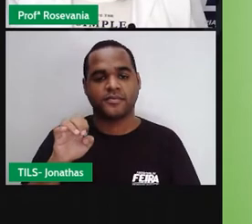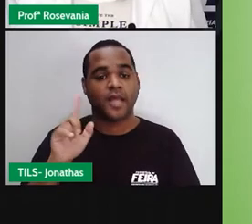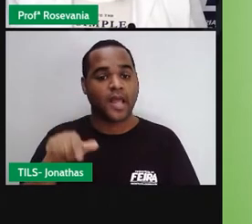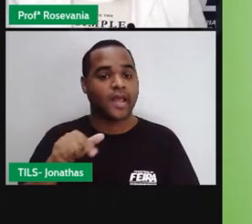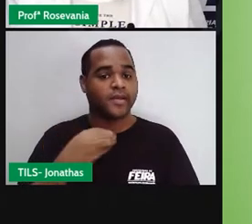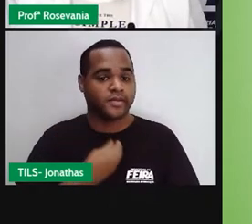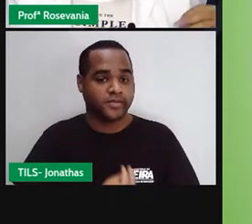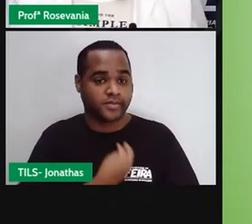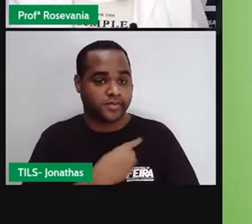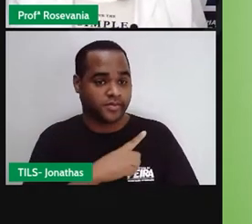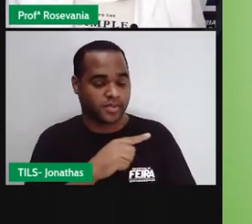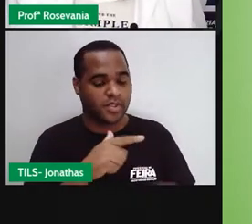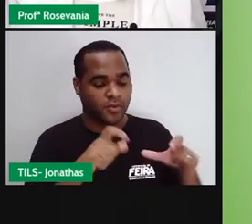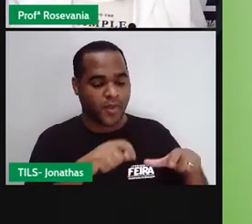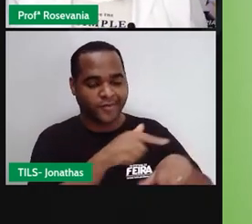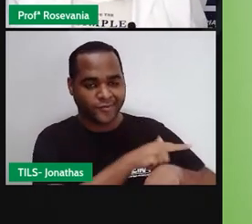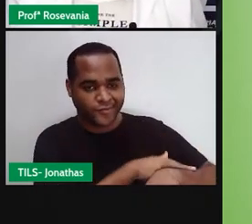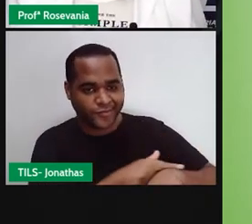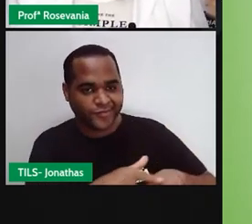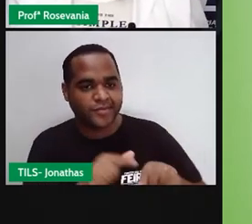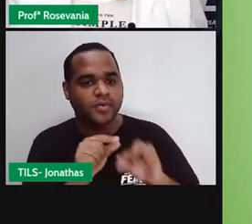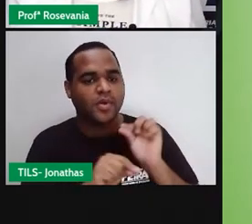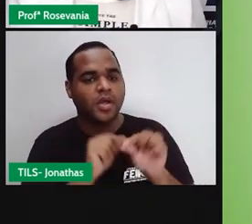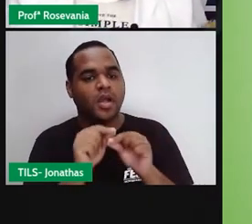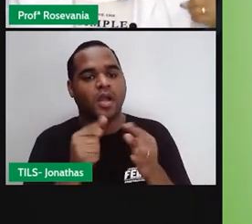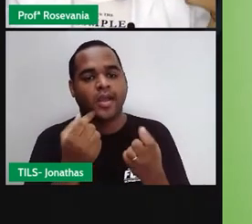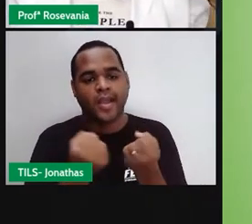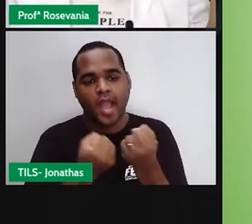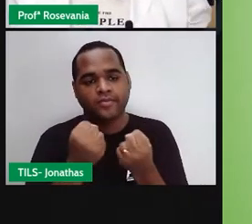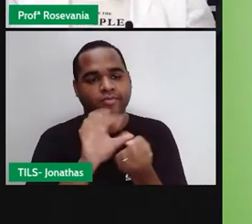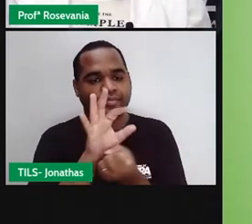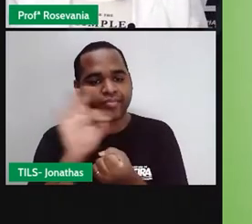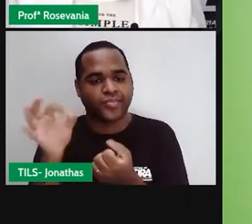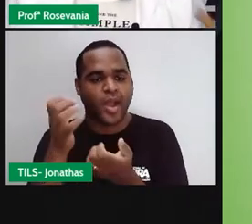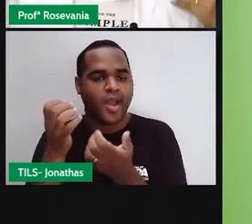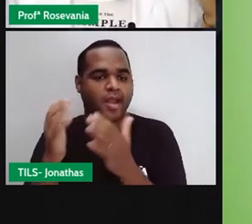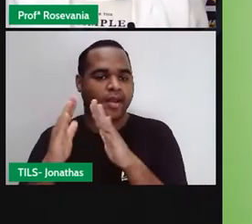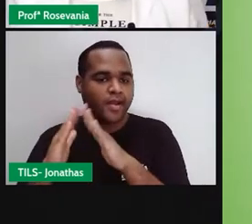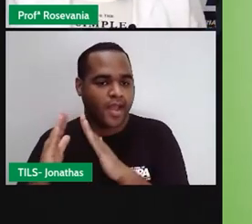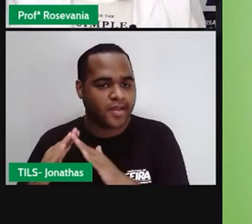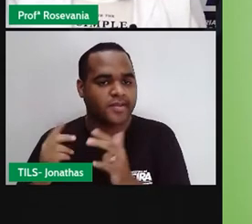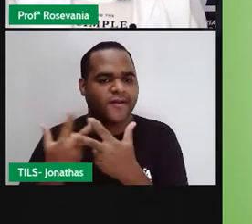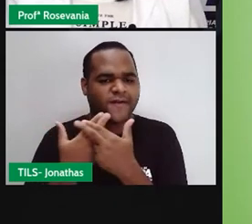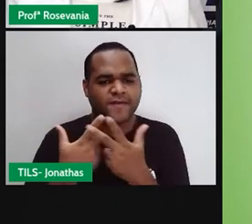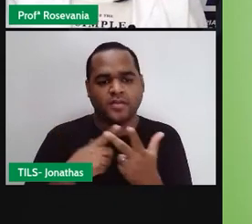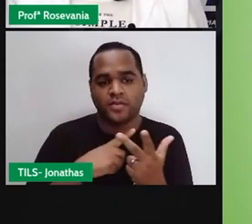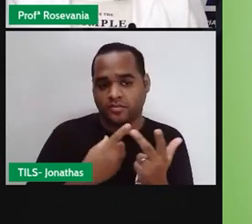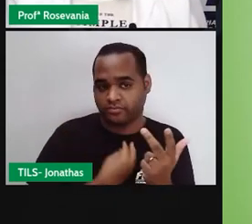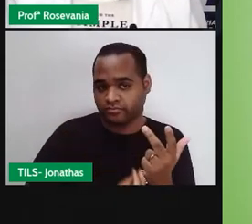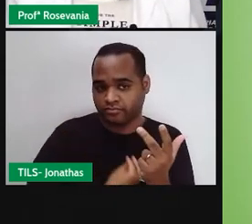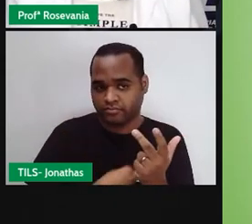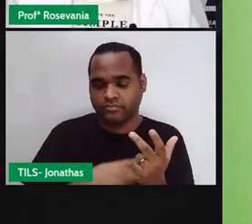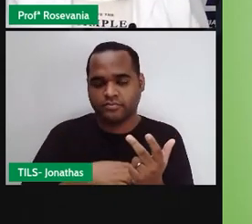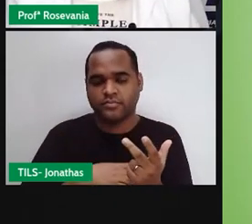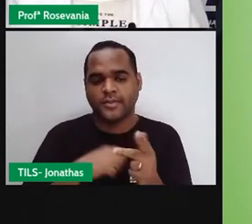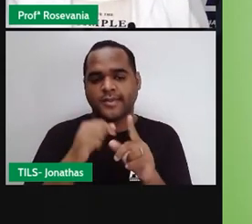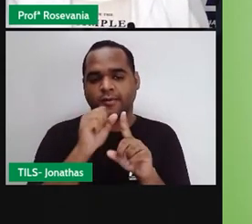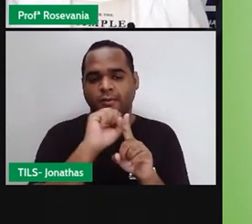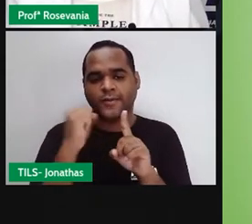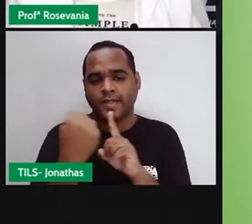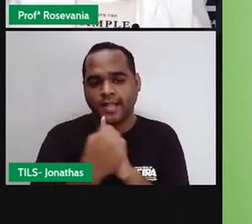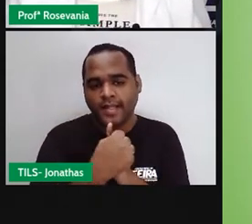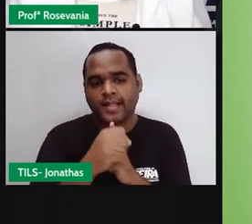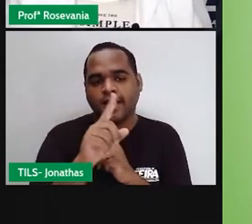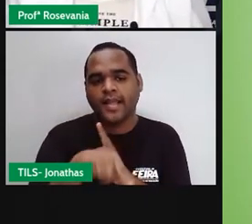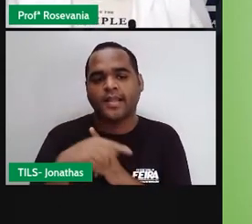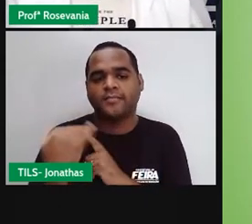né, deles era aquele padrão mesmo de muitos carros, de casa, de consumismo, tudo assim. Então, essa sociedade